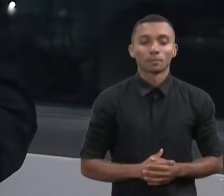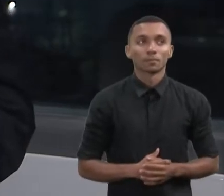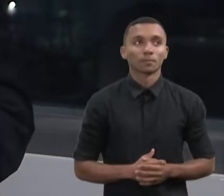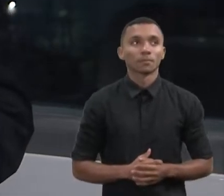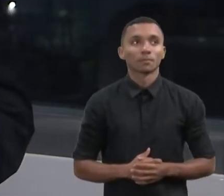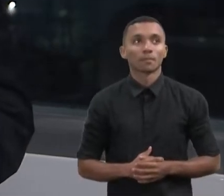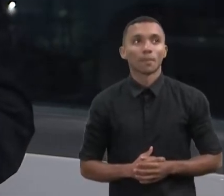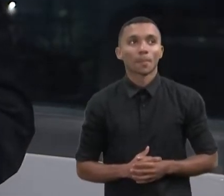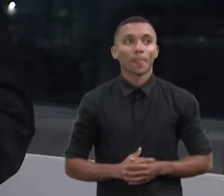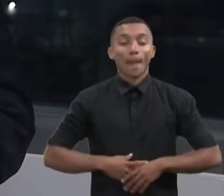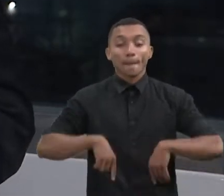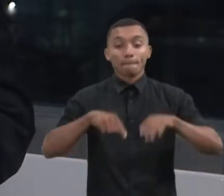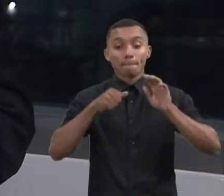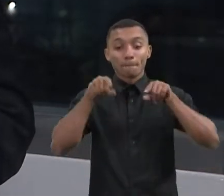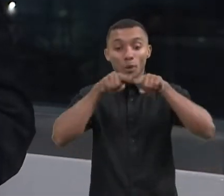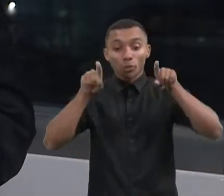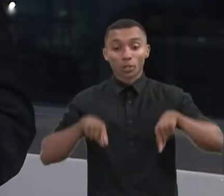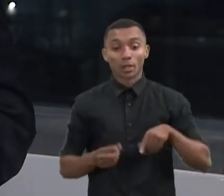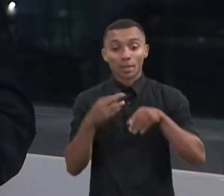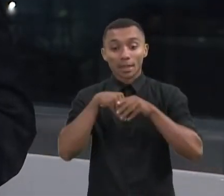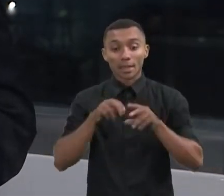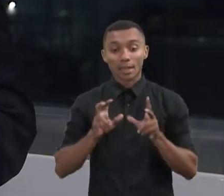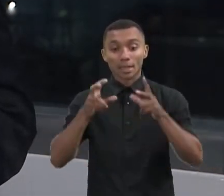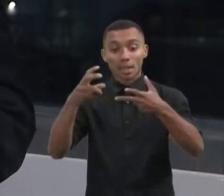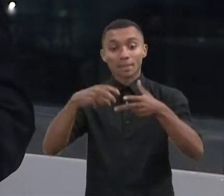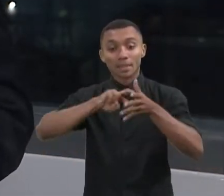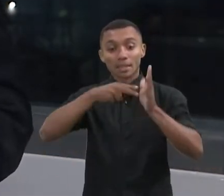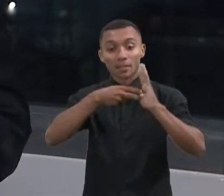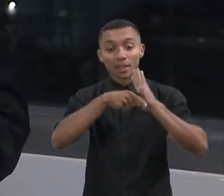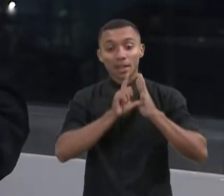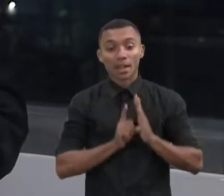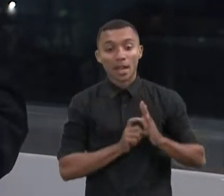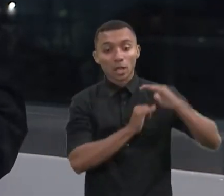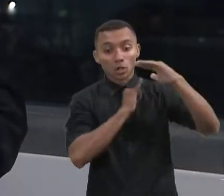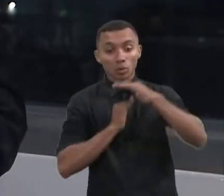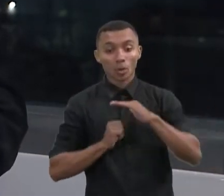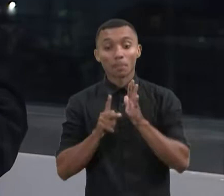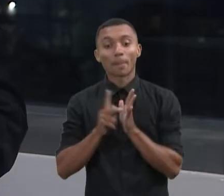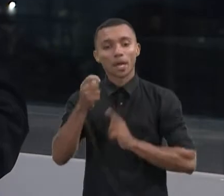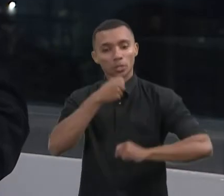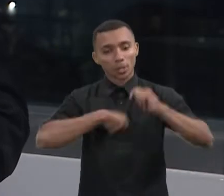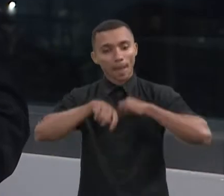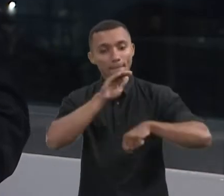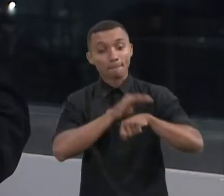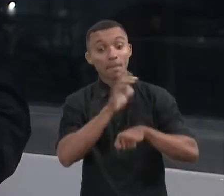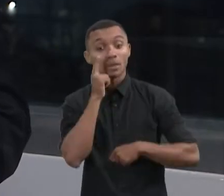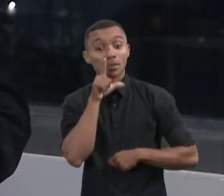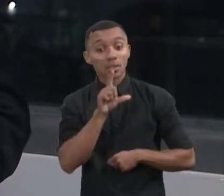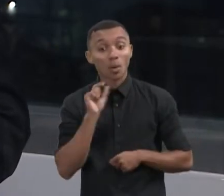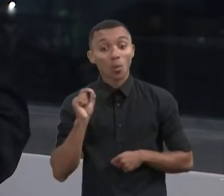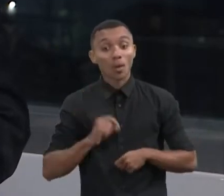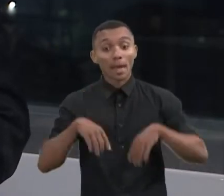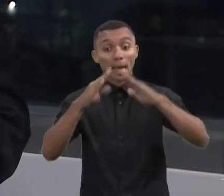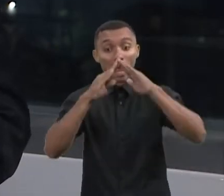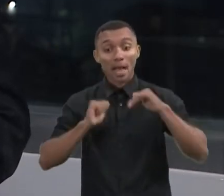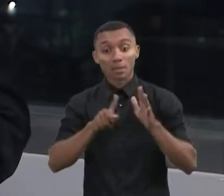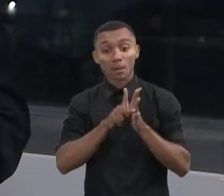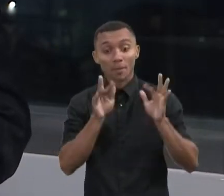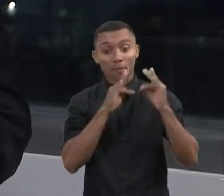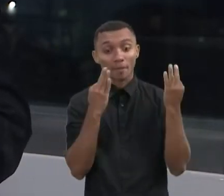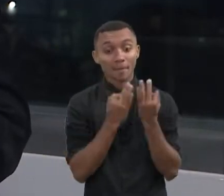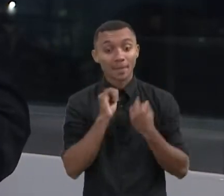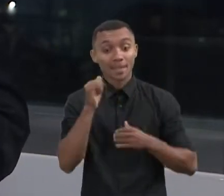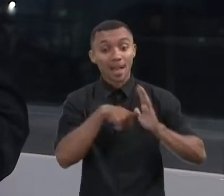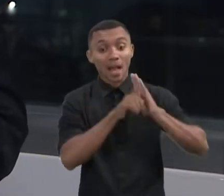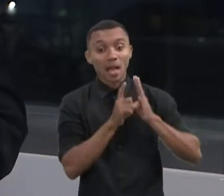Um projeto aprovado na Câmara dos Deputados permite que instituições financeiras executem o único imóvel de famílias em caso